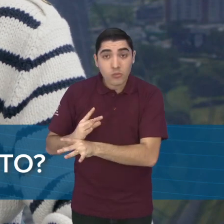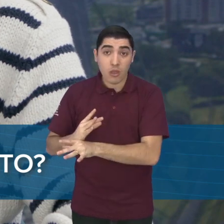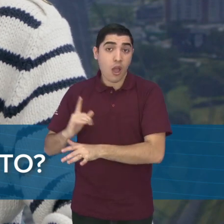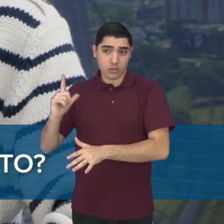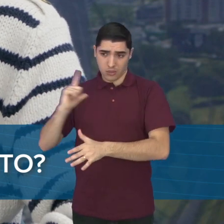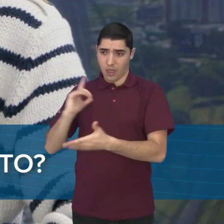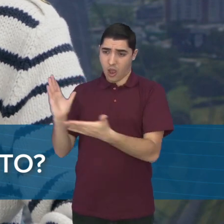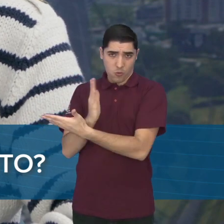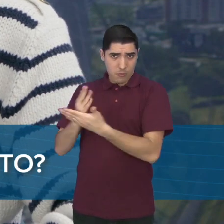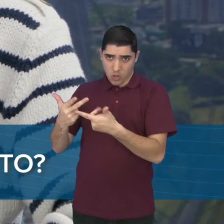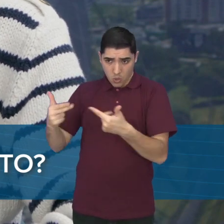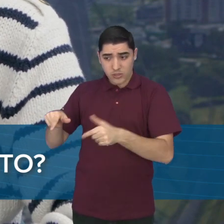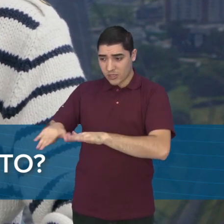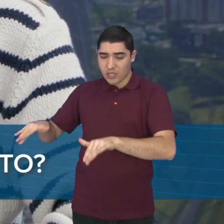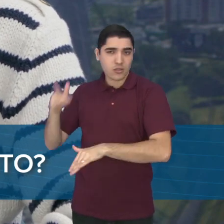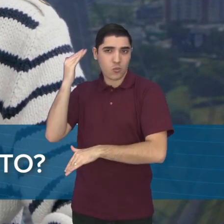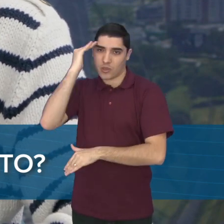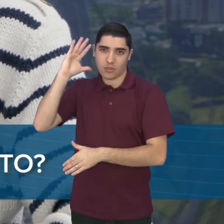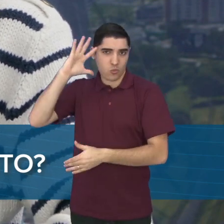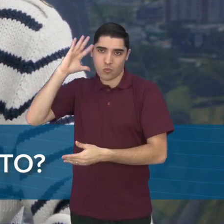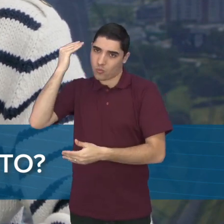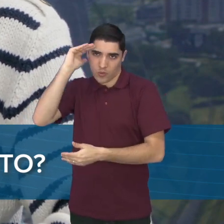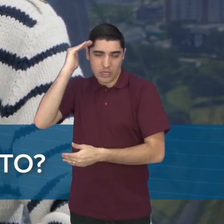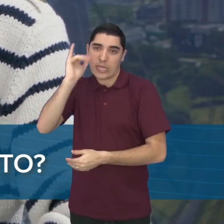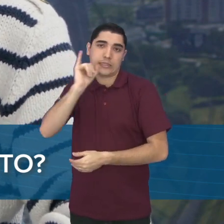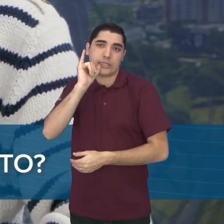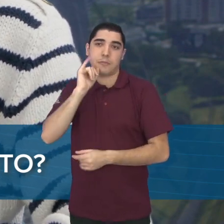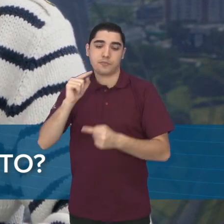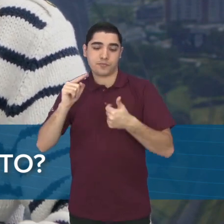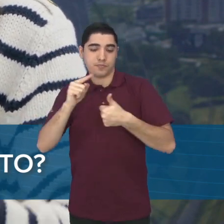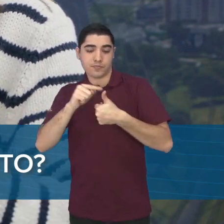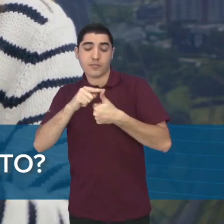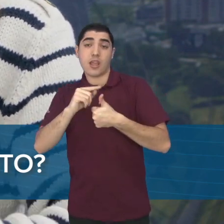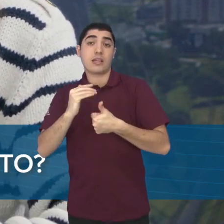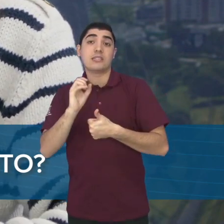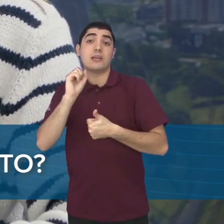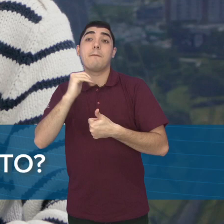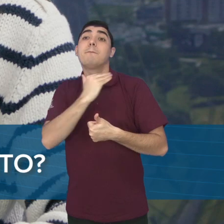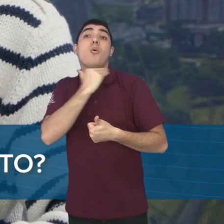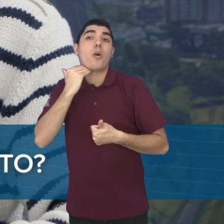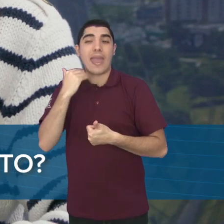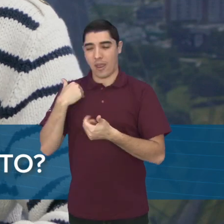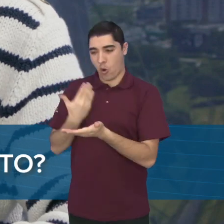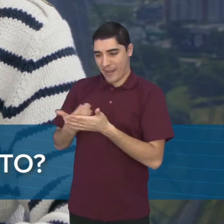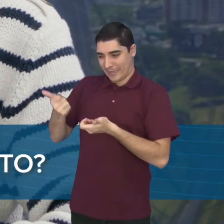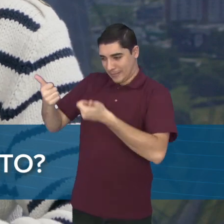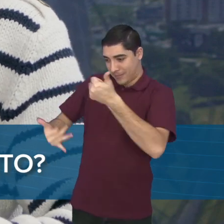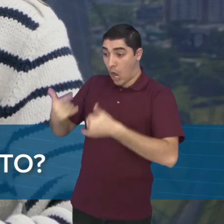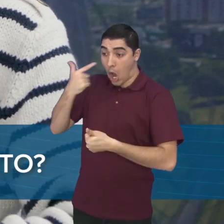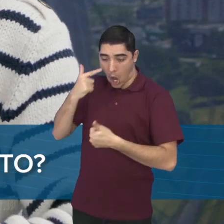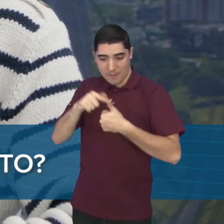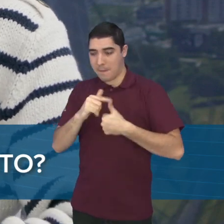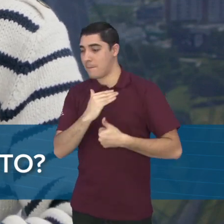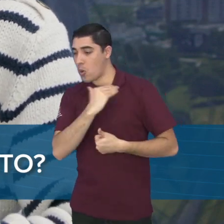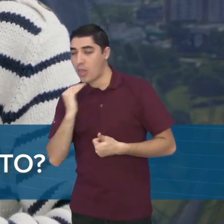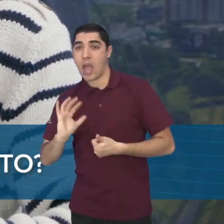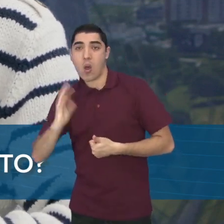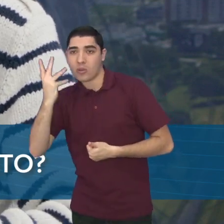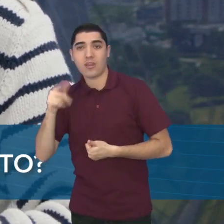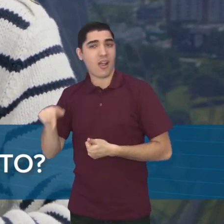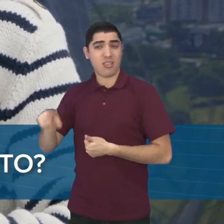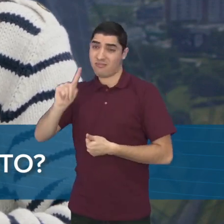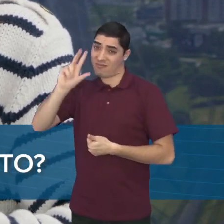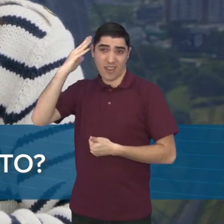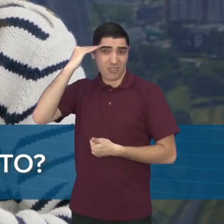algumas coisas a criança realmente não entende. Quando a gente fala, né, de uma morte, né, um luto, talvez numa idade ela não vai entender ainda. Quando fala de